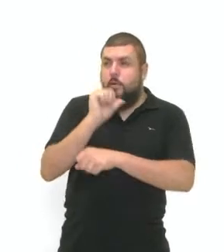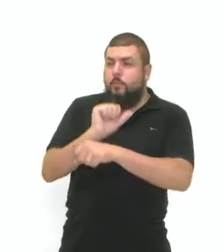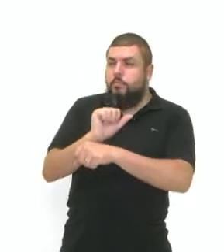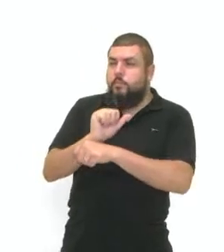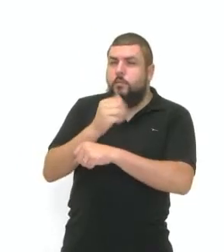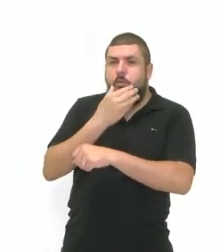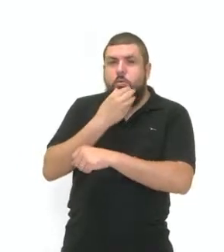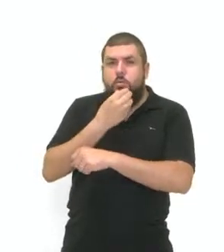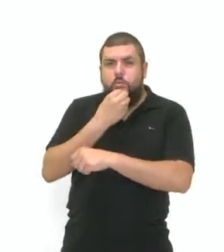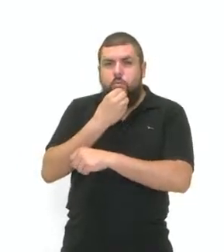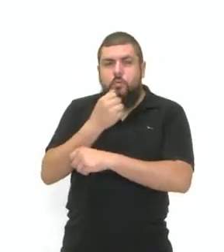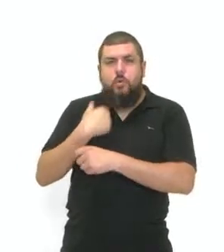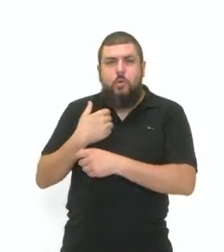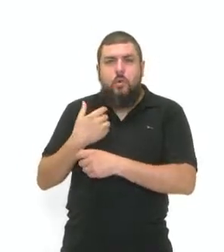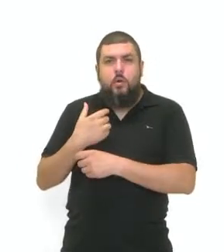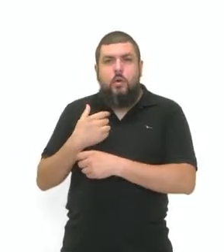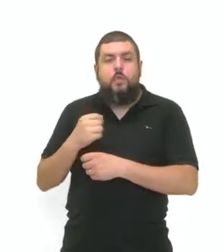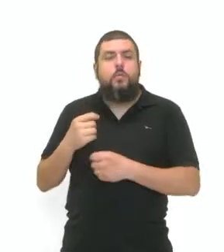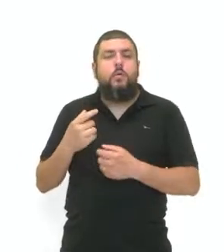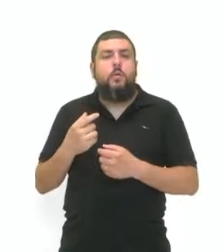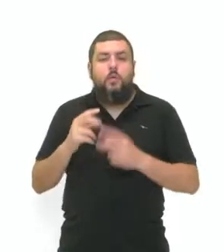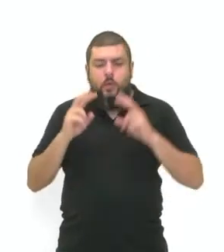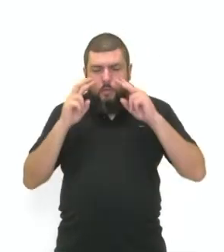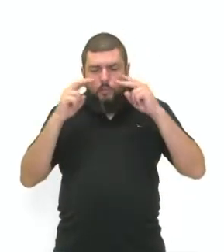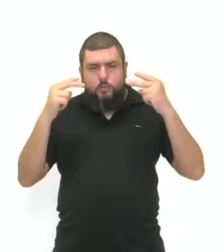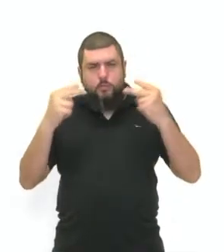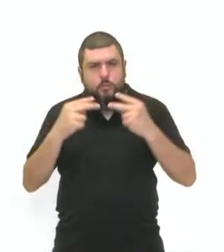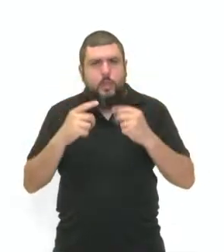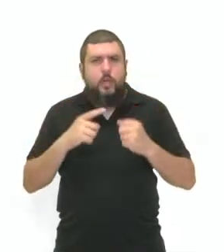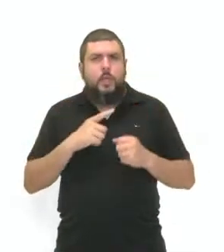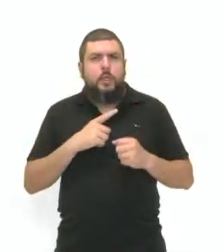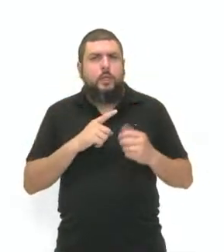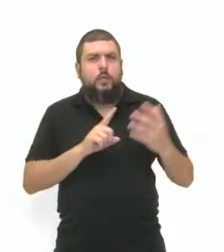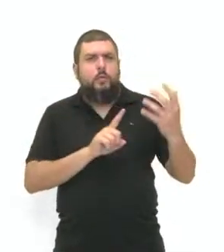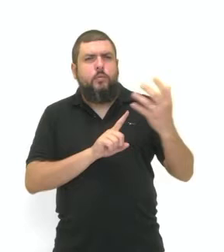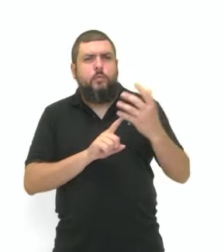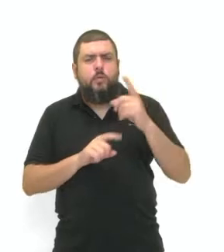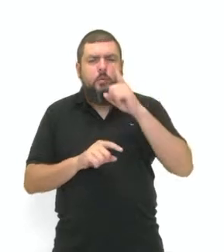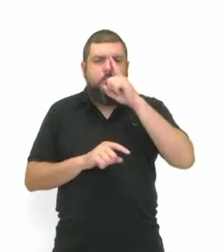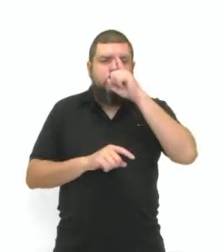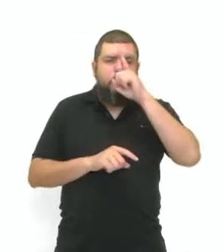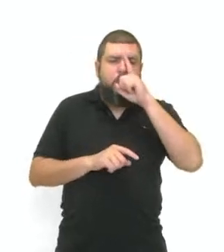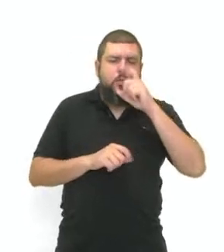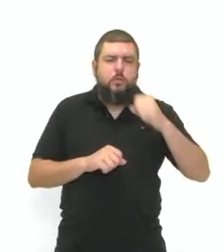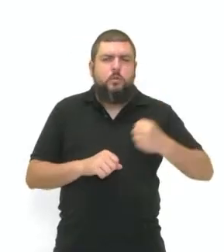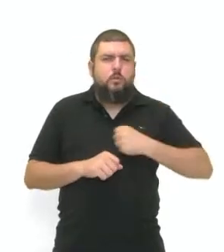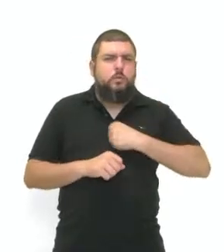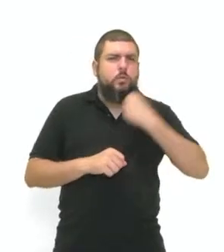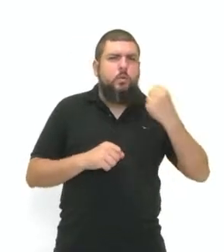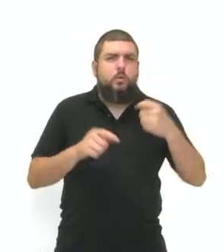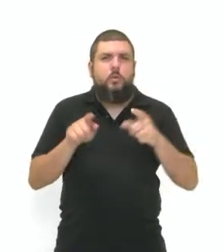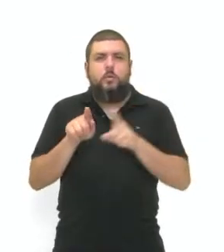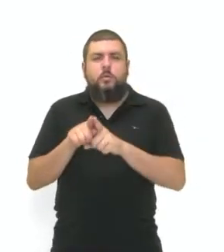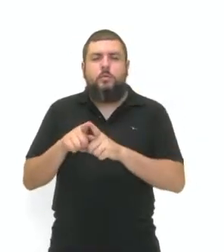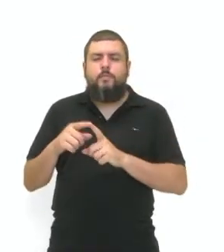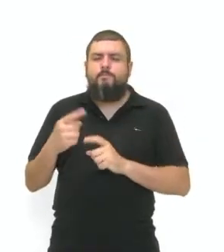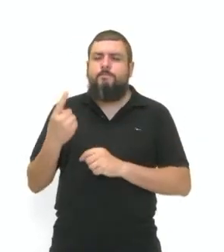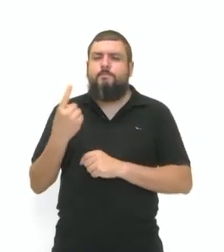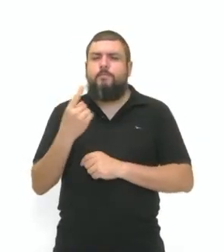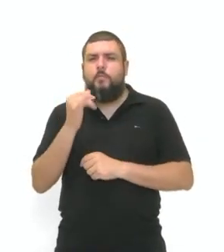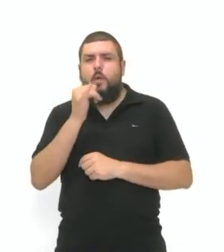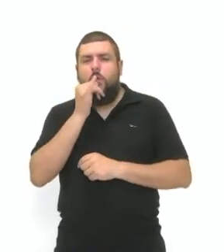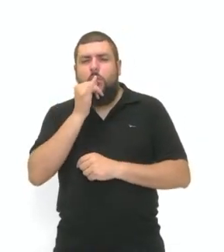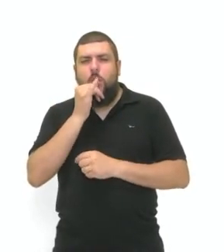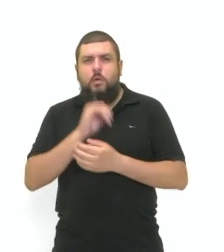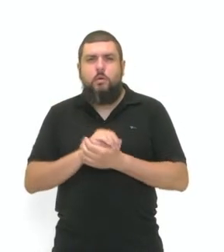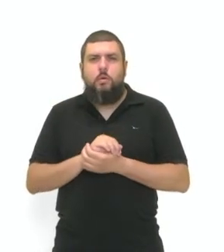na qual a personagem se vê sujeita a muitos perigos entre o ódio e o tédio, o medo, o carinho e a